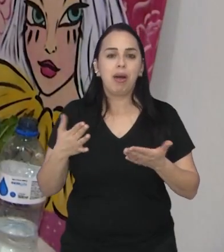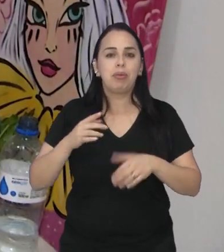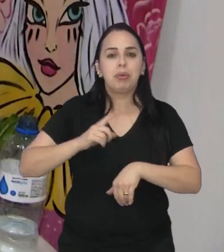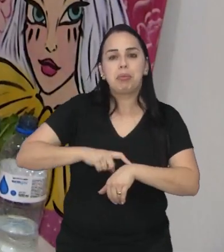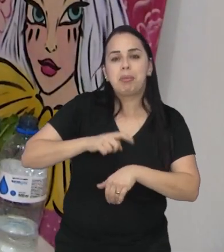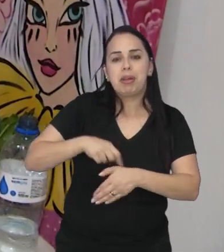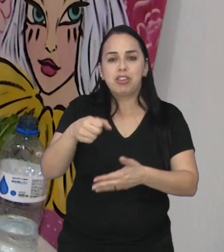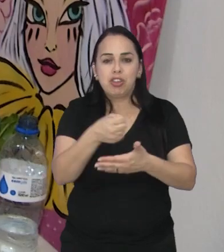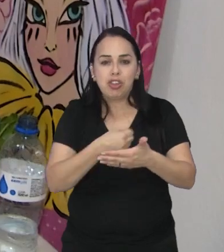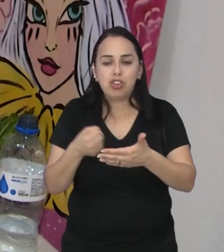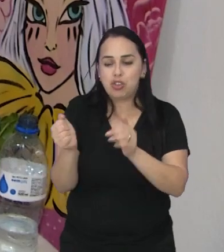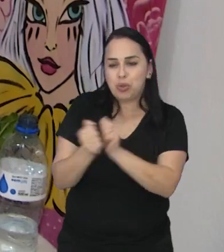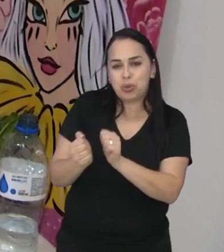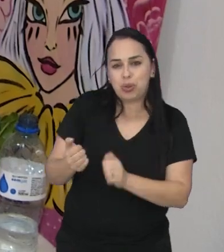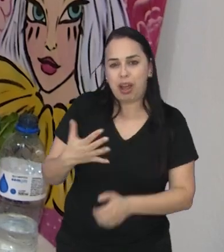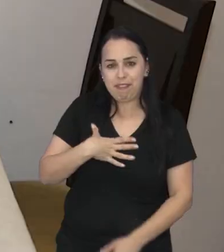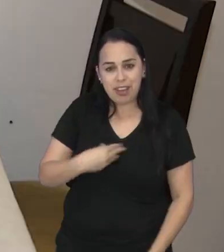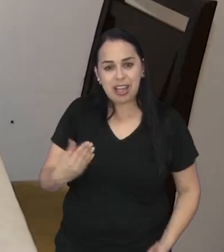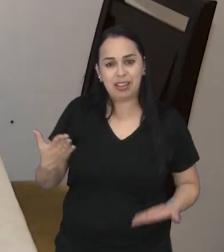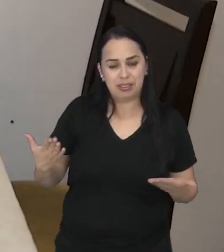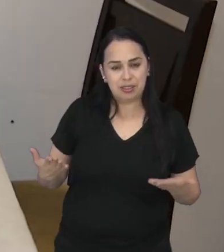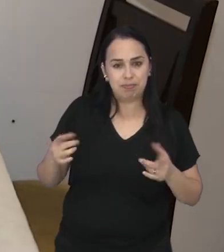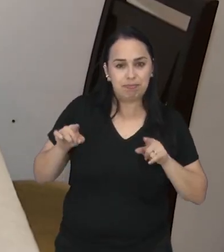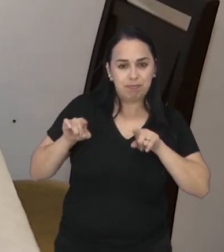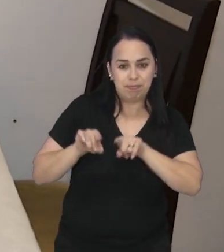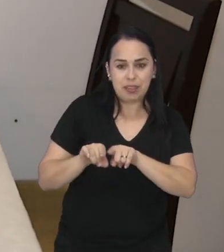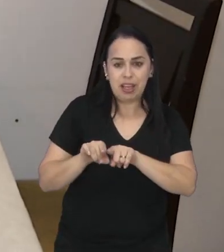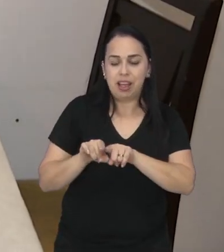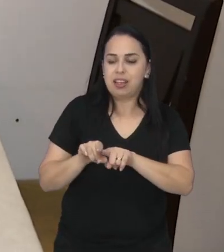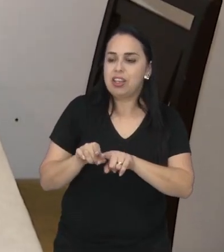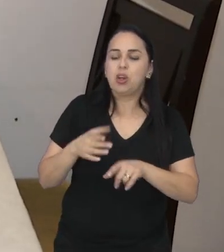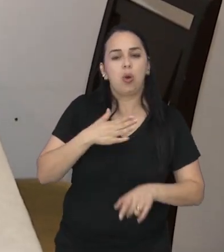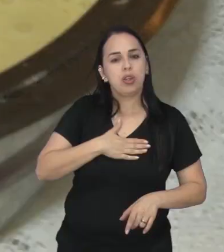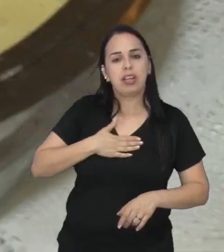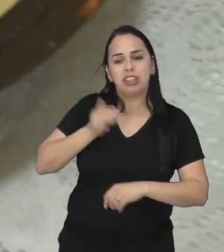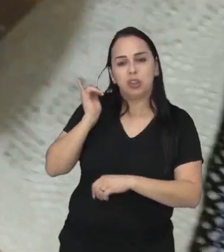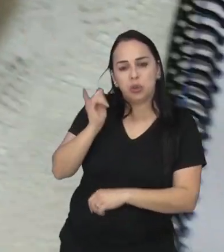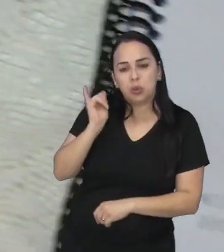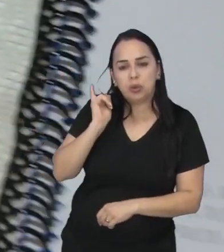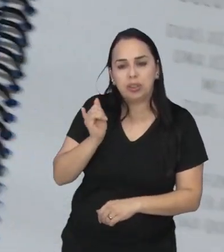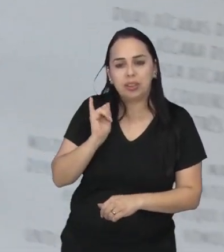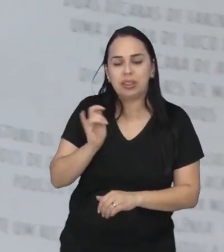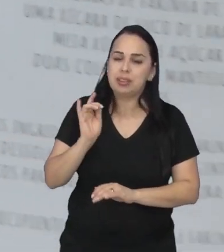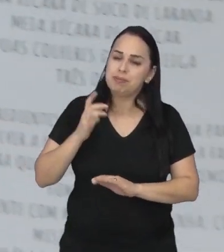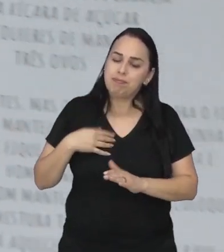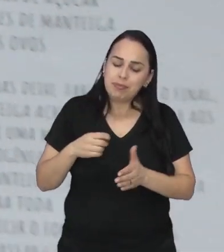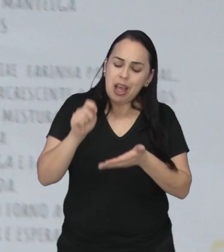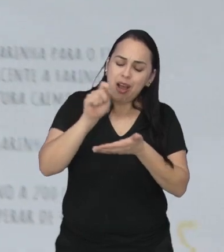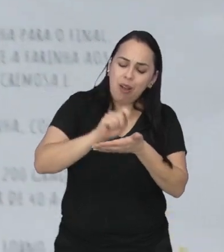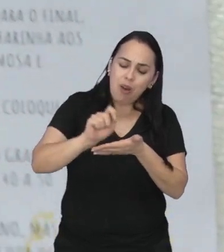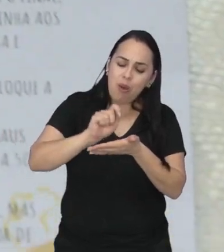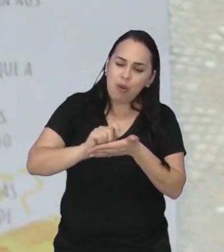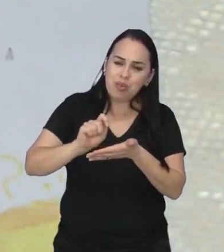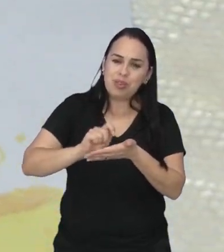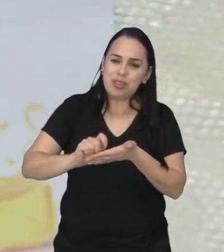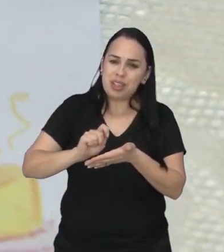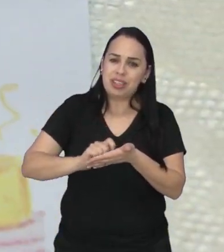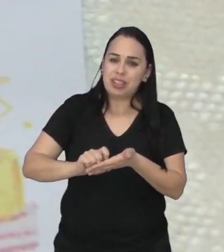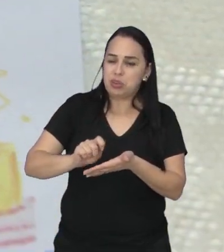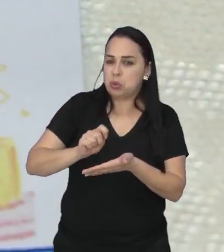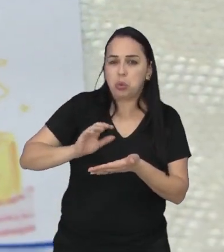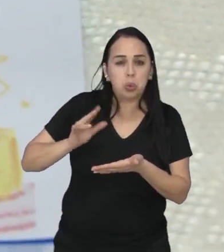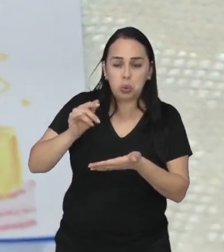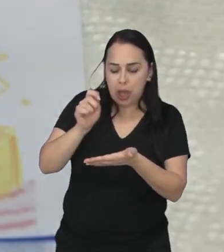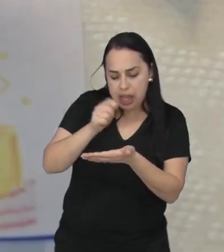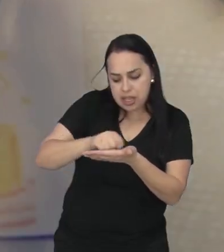os momentos de cozinha ao lado da pequena com a vocação contar histórias. E o livro foi pura dedicação. Fez